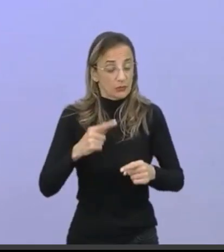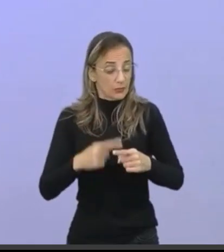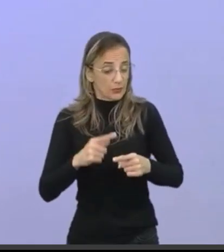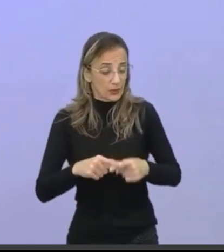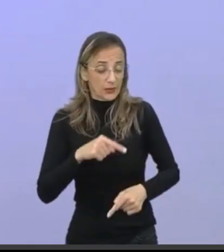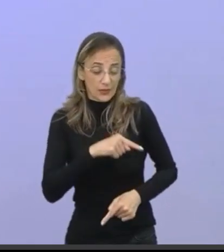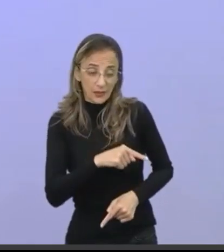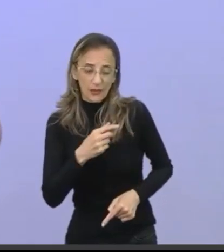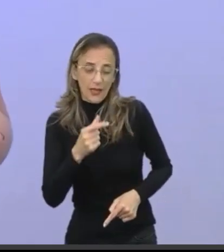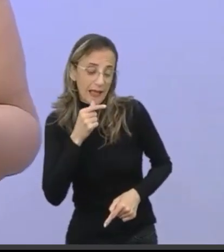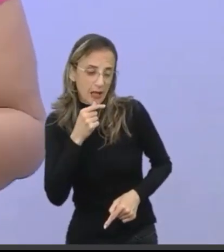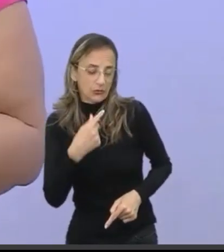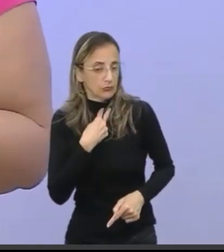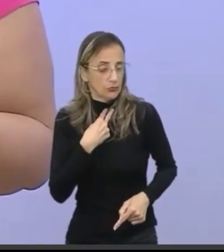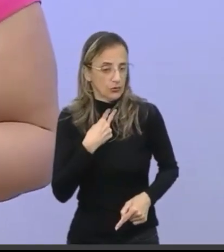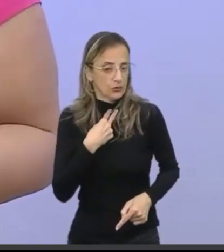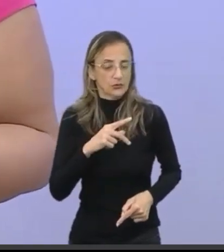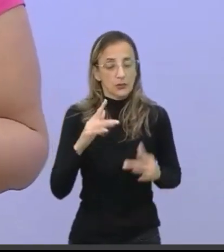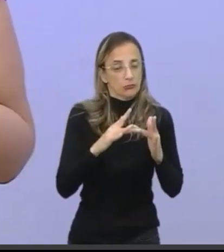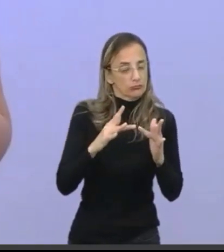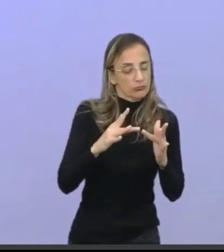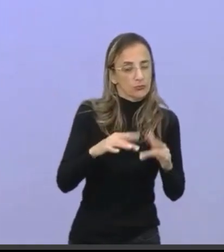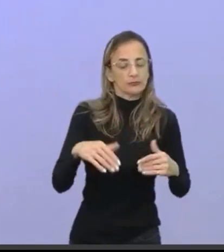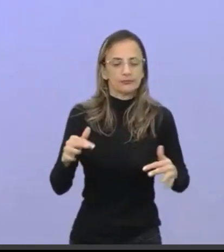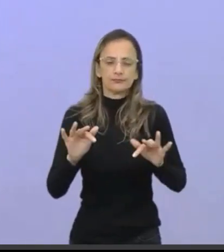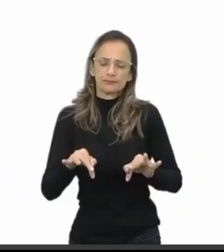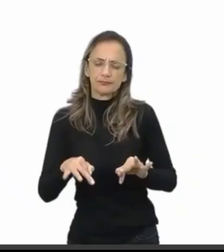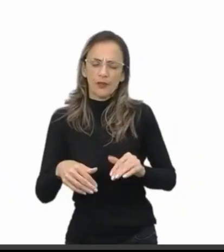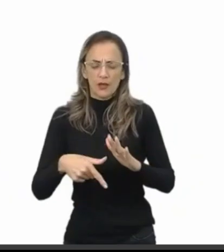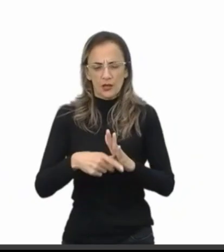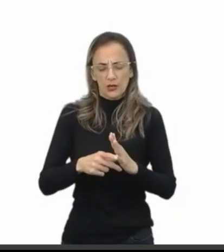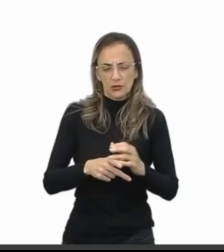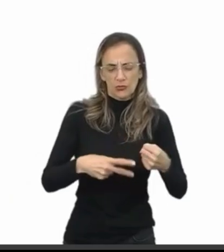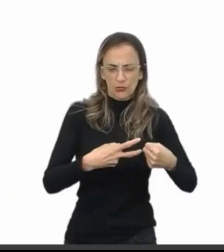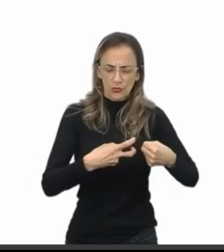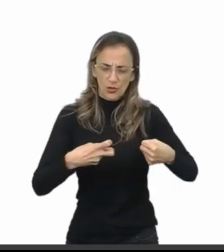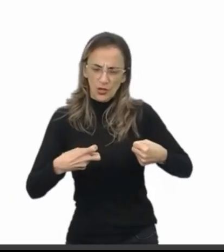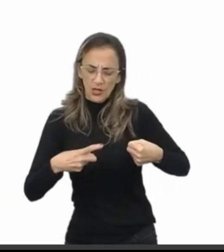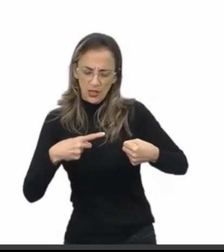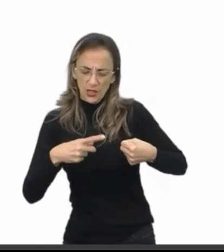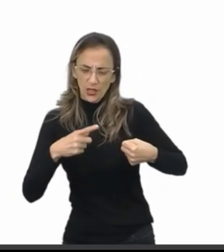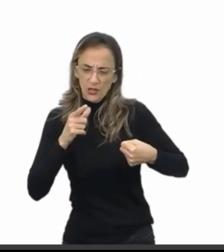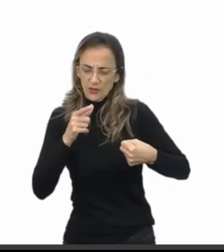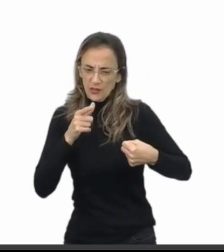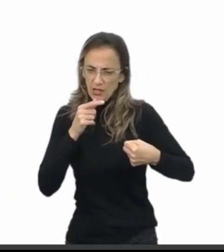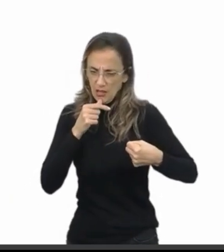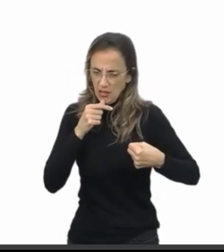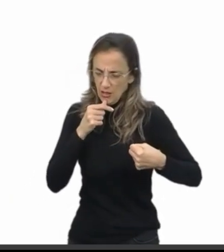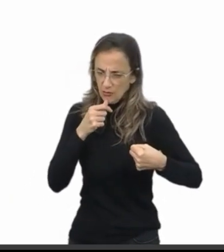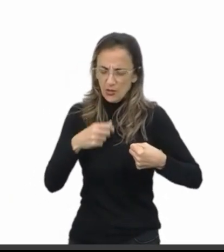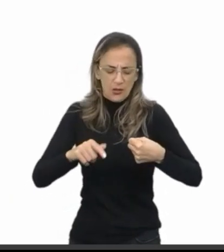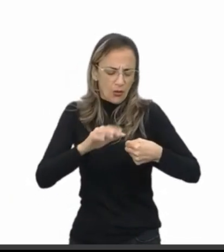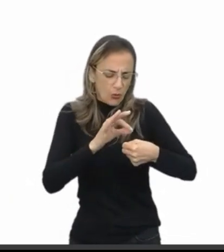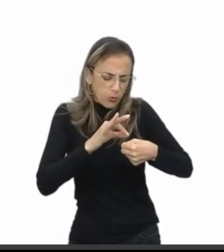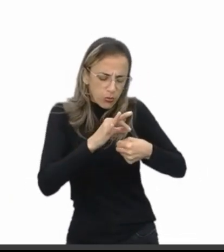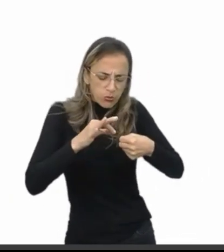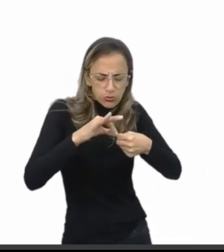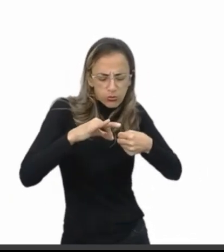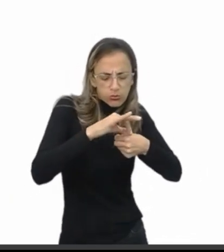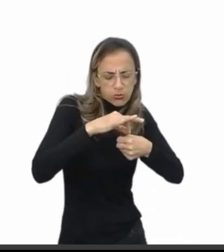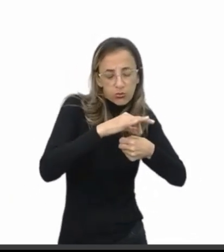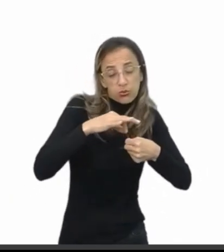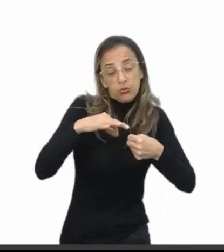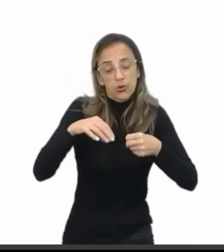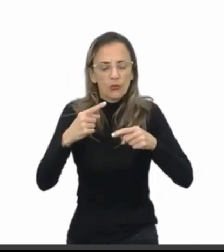água. E aí, por último, quando a gente terminar, limpar o sensor de umidade e guardar. É muito importante que você faça essa limpeza do sensor, que ele vai entrar em contato com